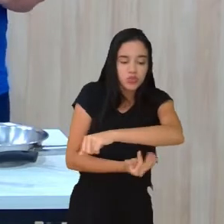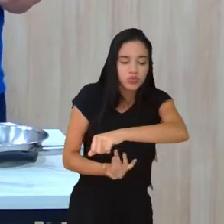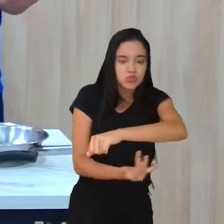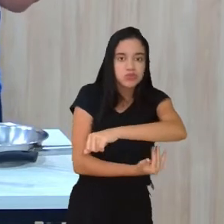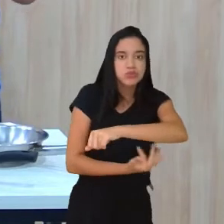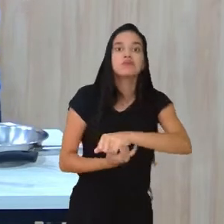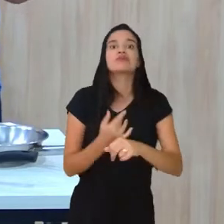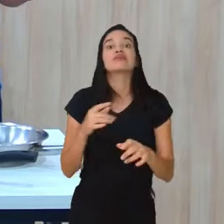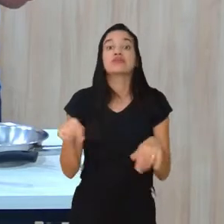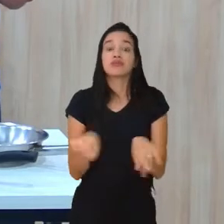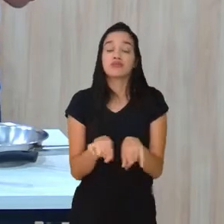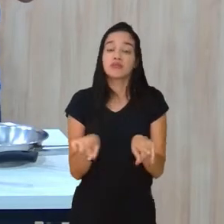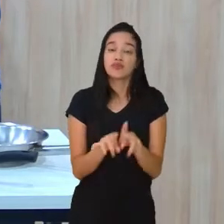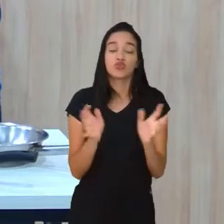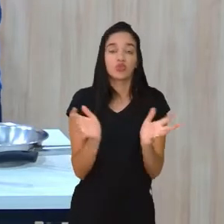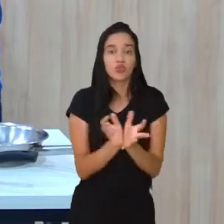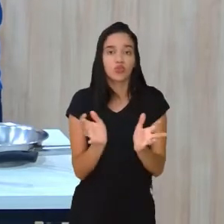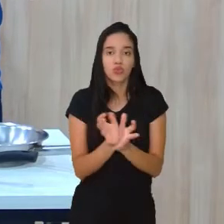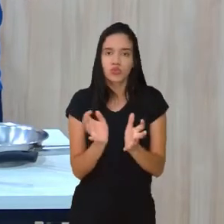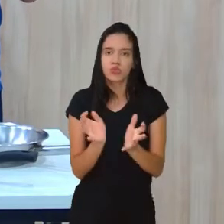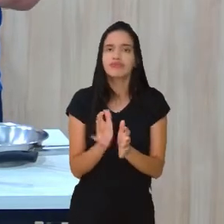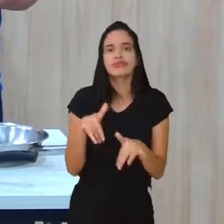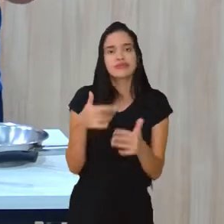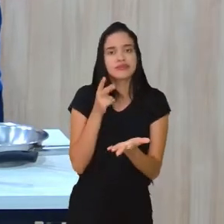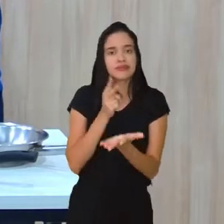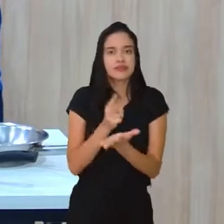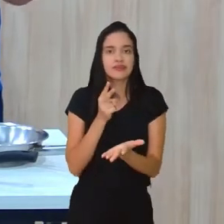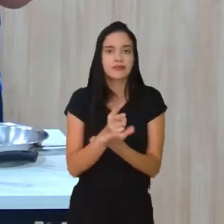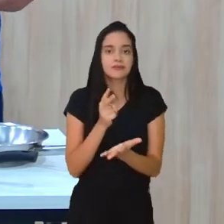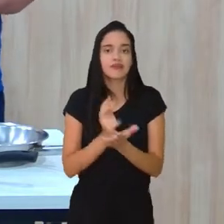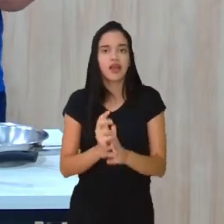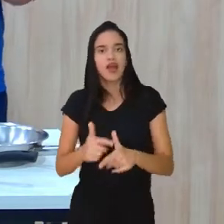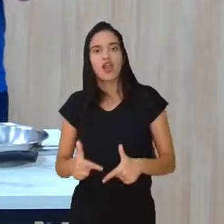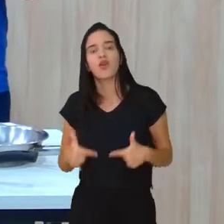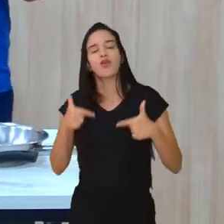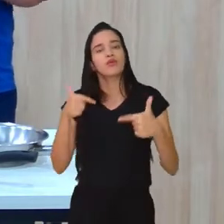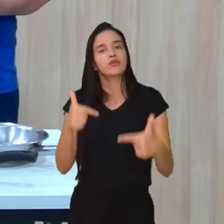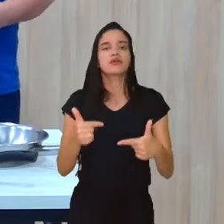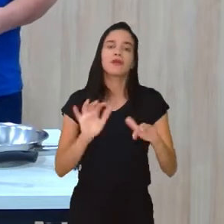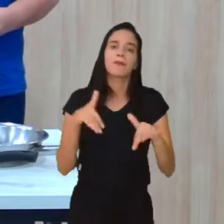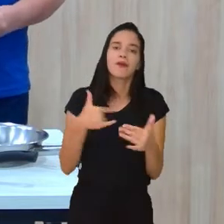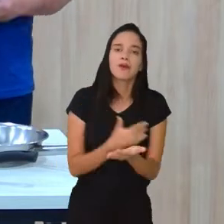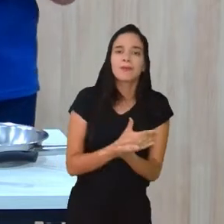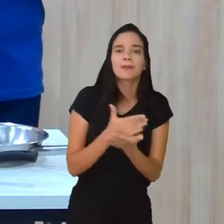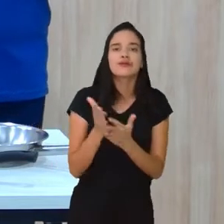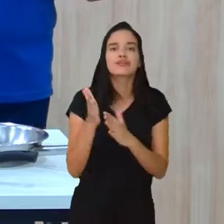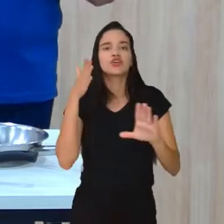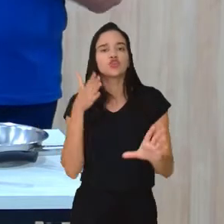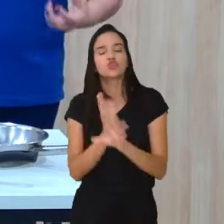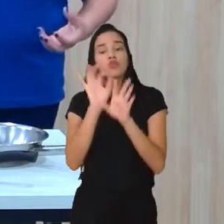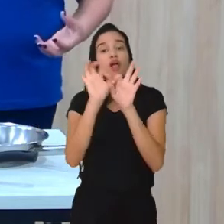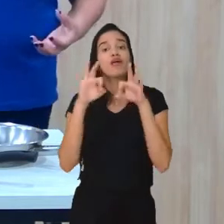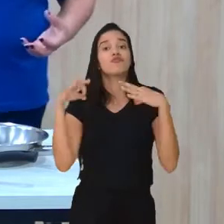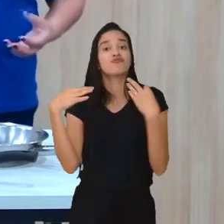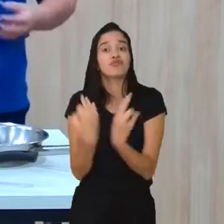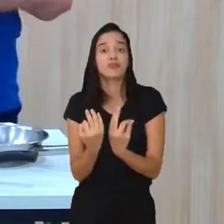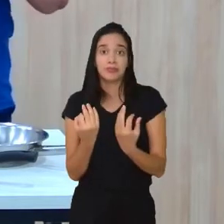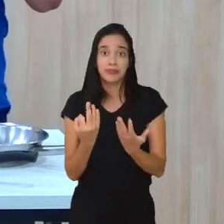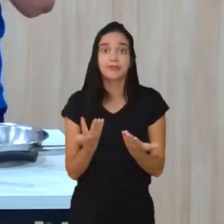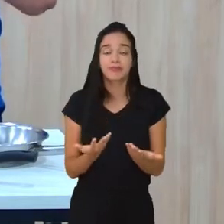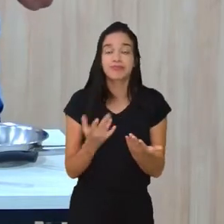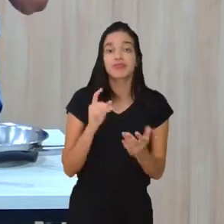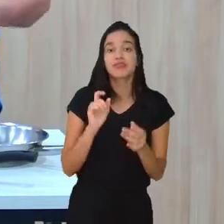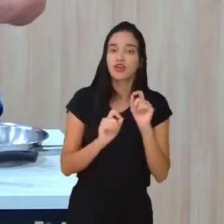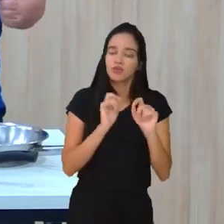à questão do grupo aí, que sempre está lutando, e quando eles começam a descobrir, as famílias contam os casos,